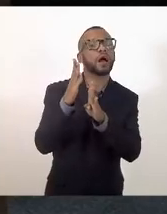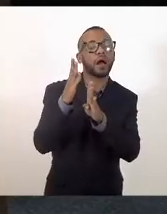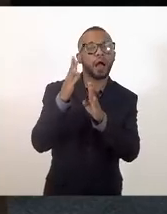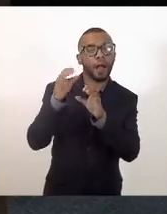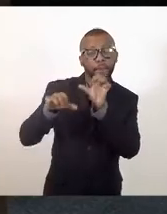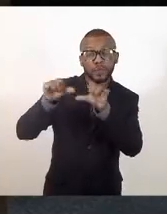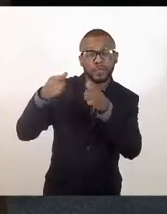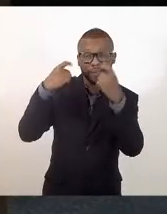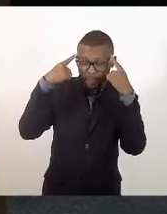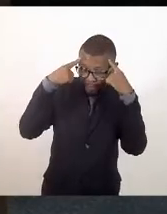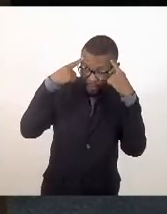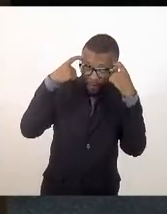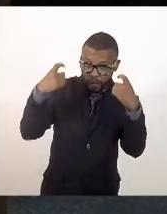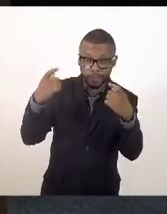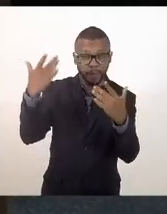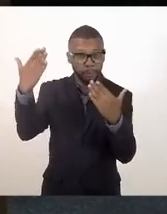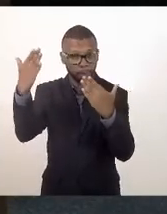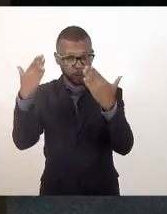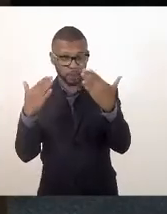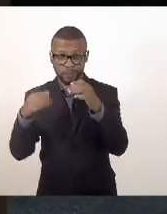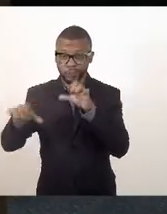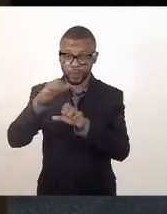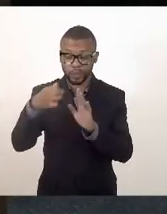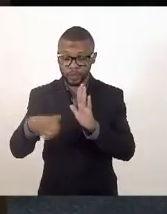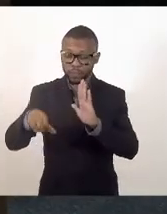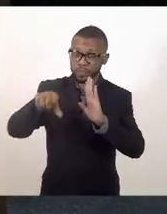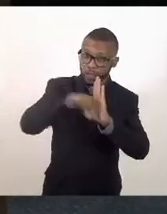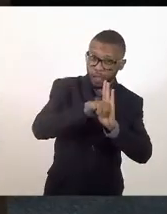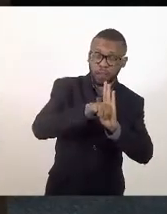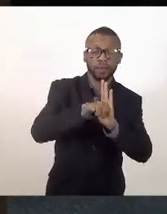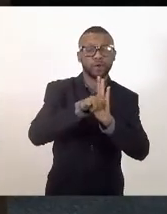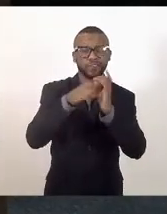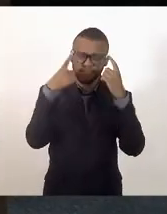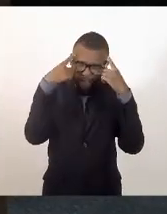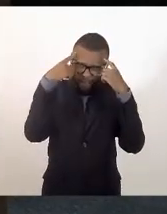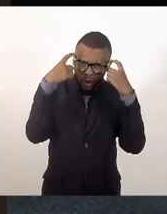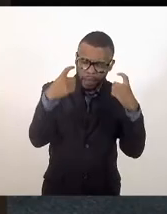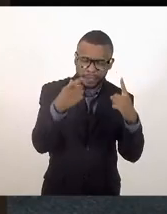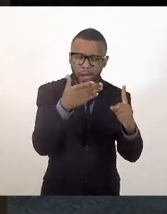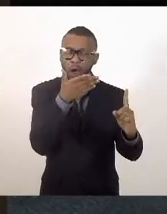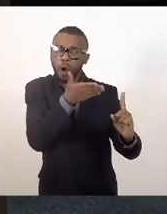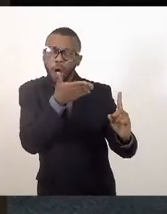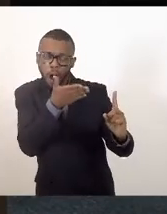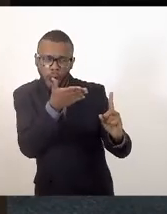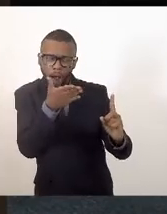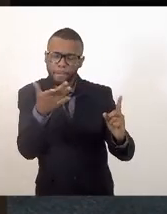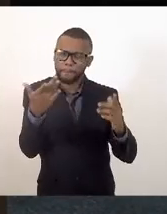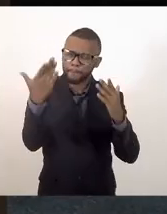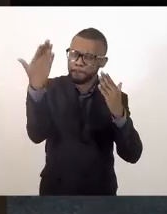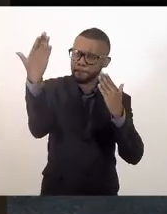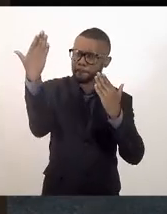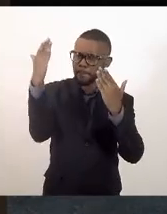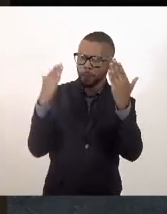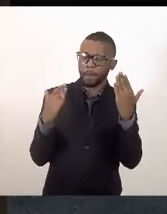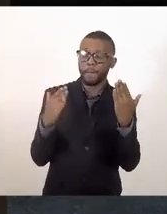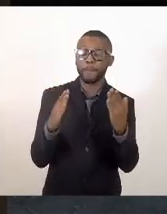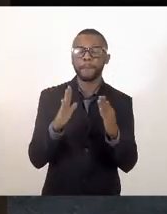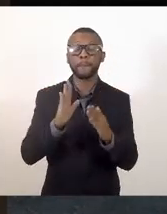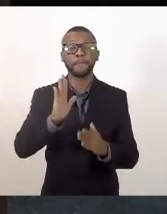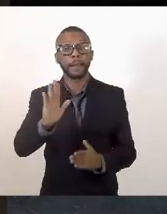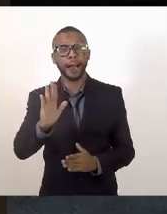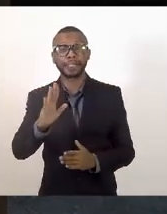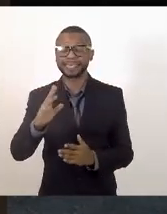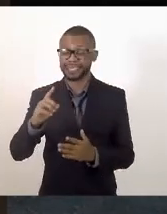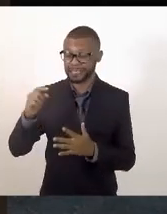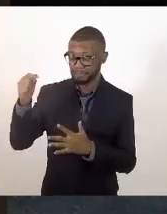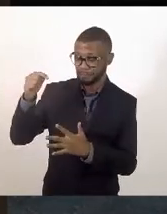num tipo penal. Hoje temos um crime de violência psicológica, mas nada disso se concretiza